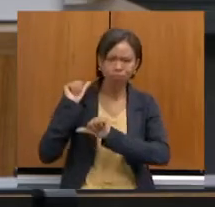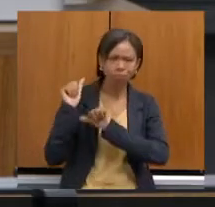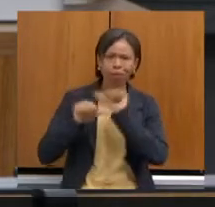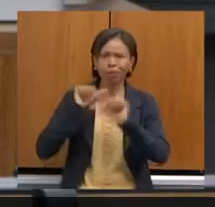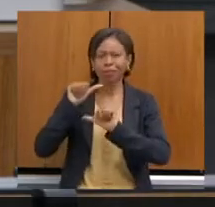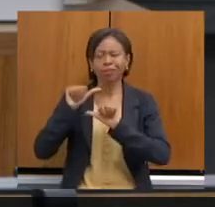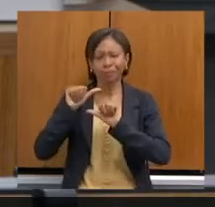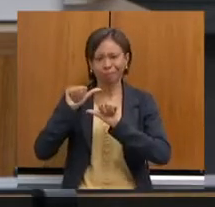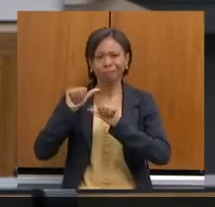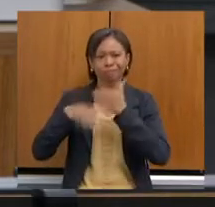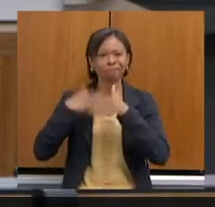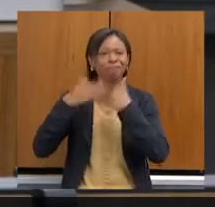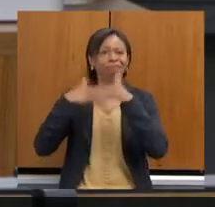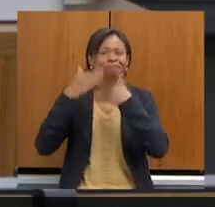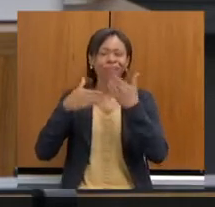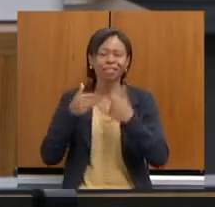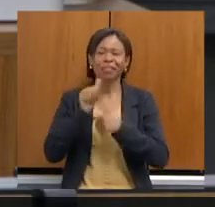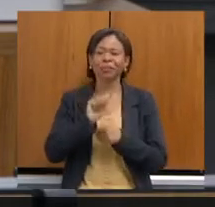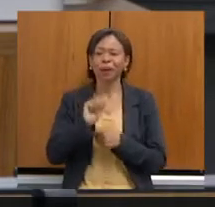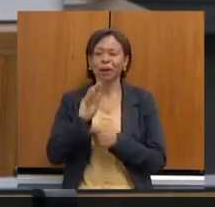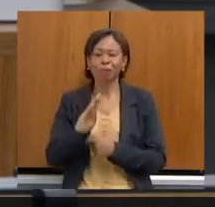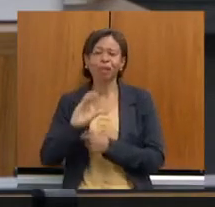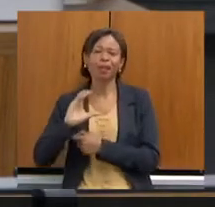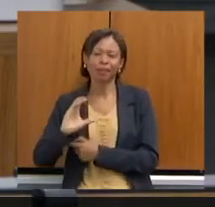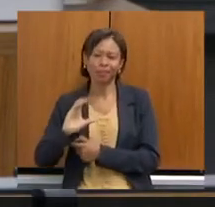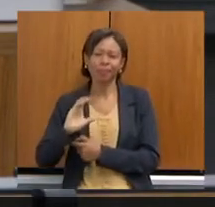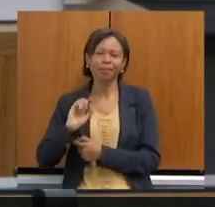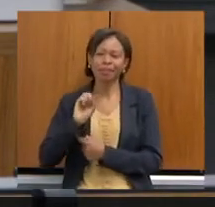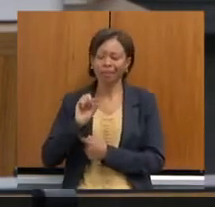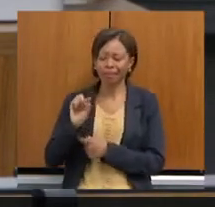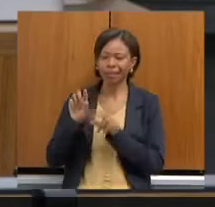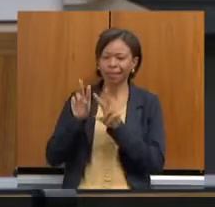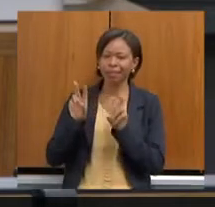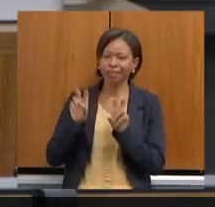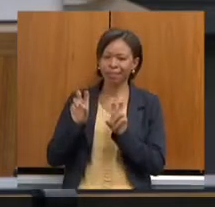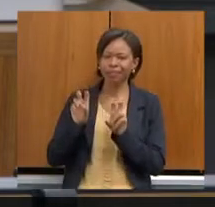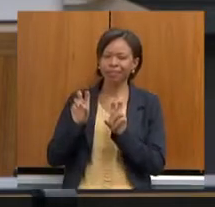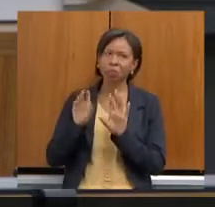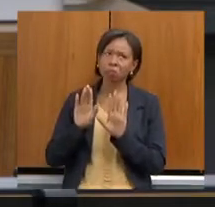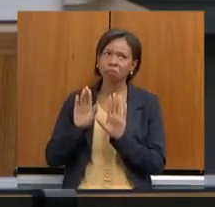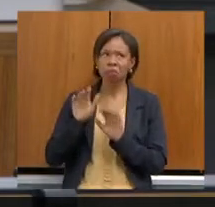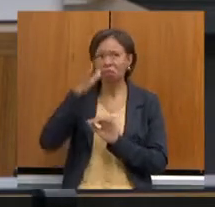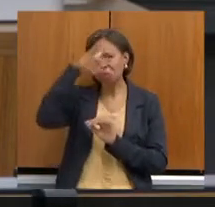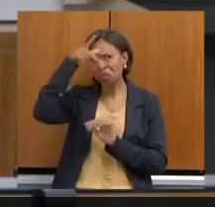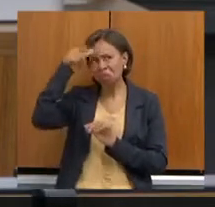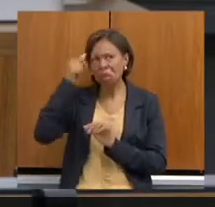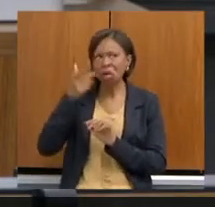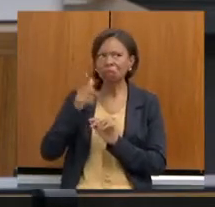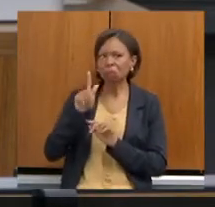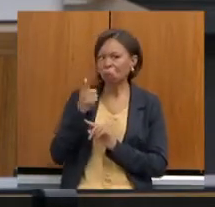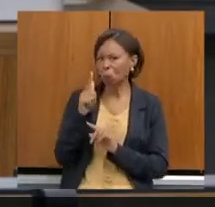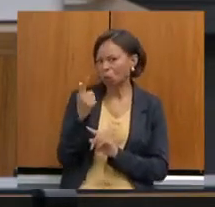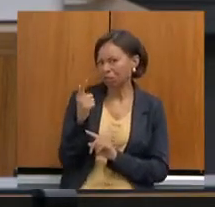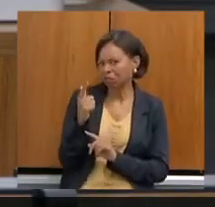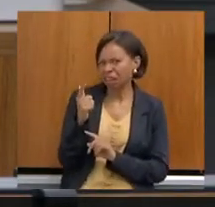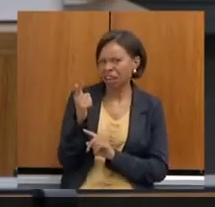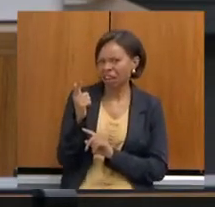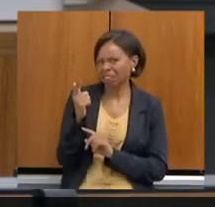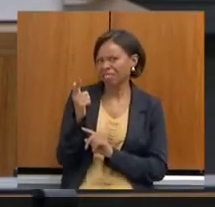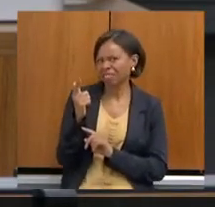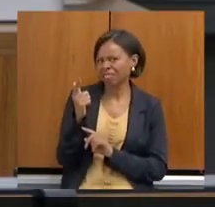voltaram a ser protagonista na questão do ABC e não vou falar que não vai conseguir passar Mato Grosso vai conseguir para gastar Goiás